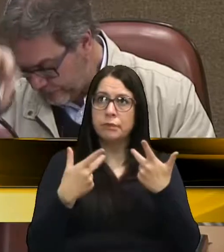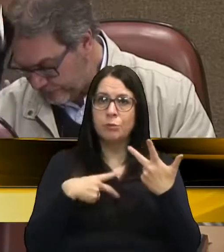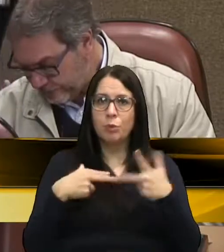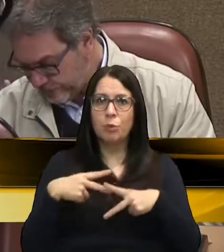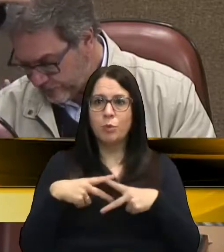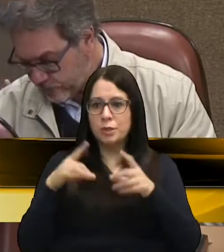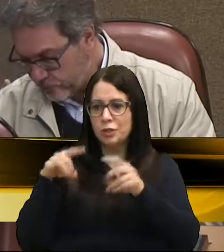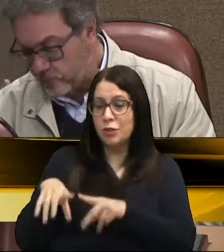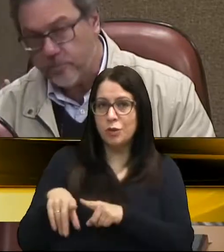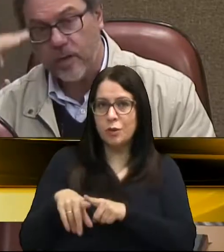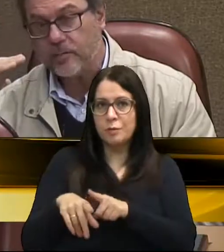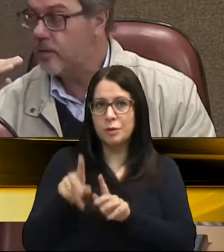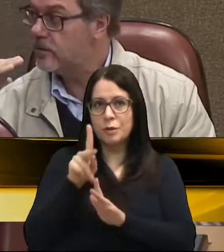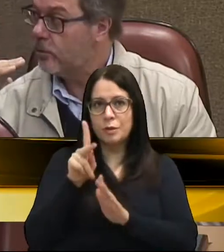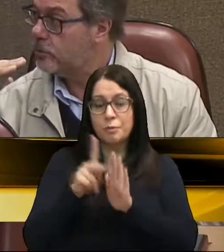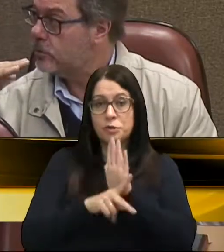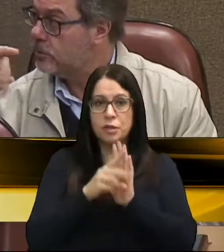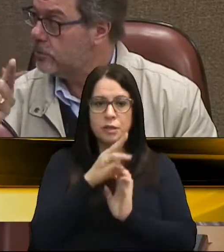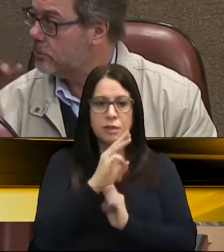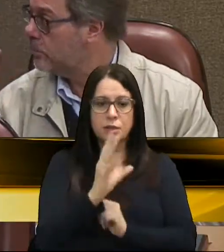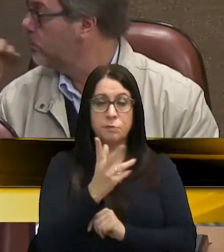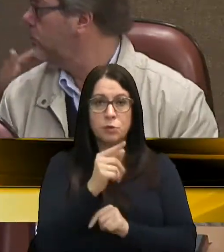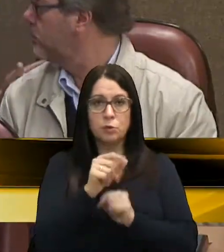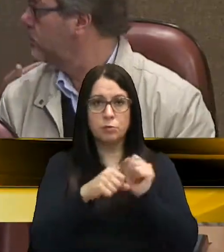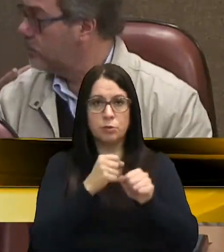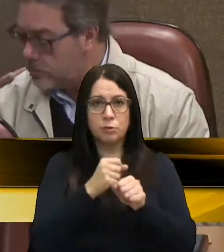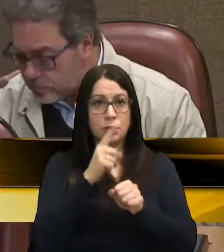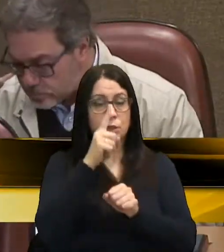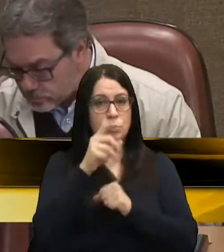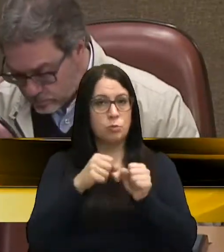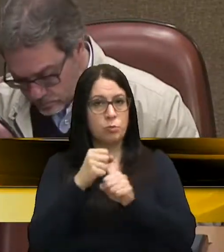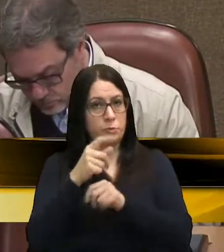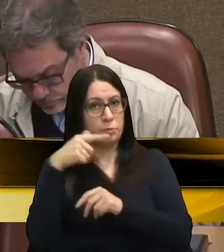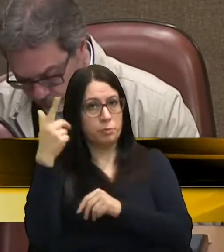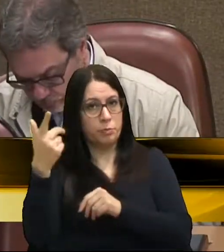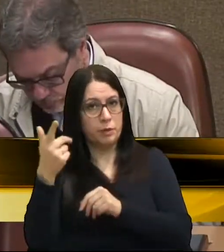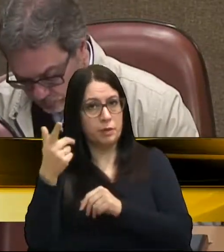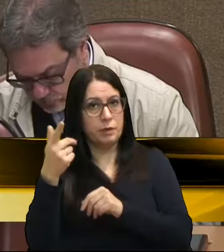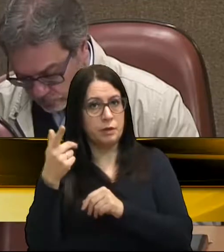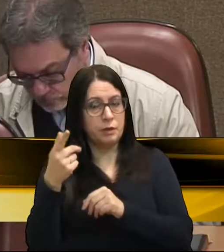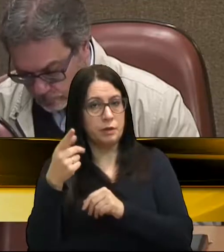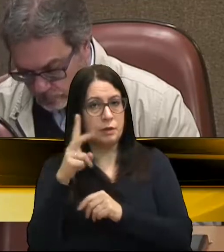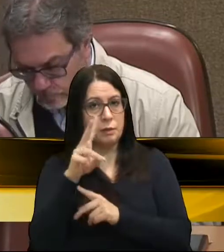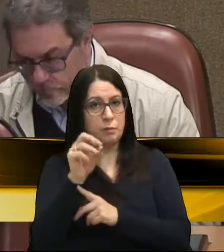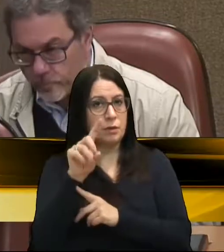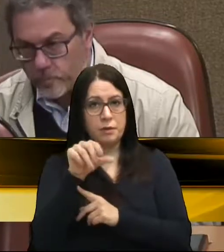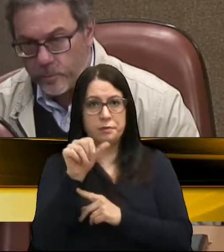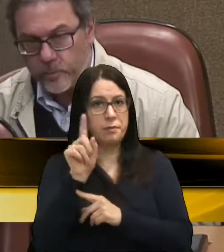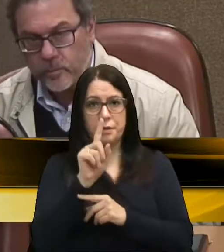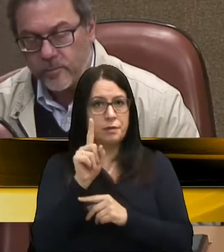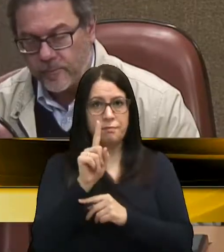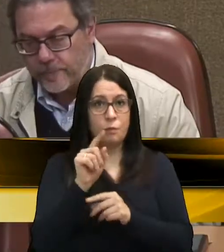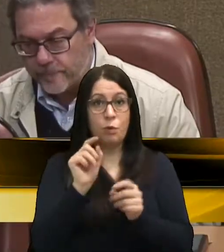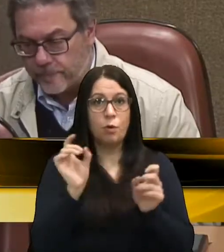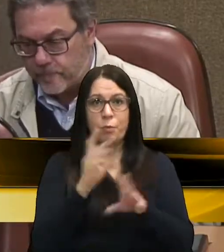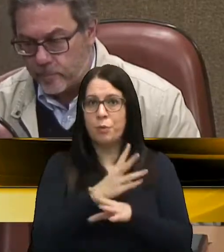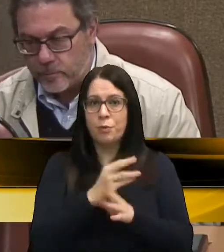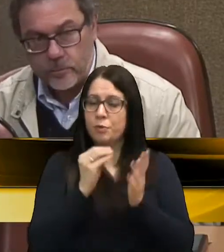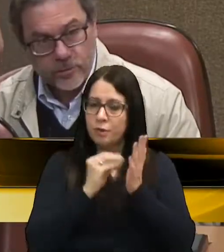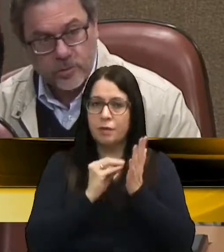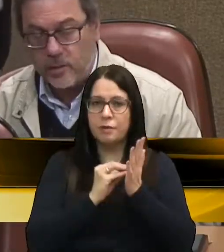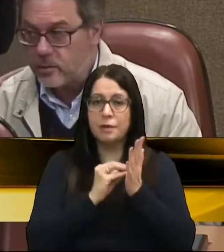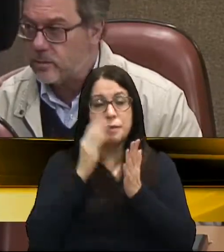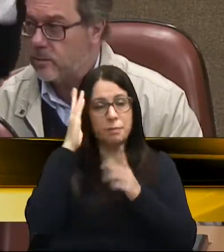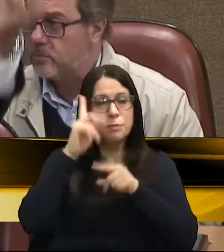porque projetados 3 milhões para esse ano e 1 para o ano que vem, 2019, não eram suficientes. Então, nós sabemos